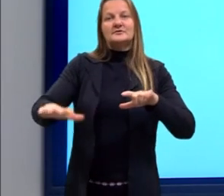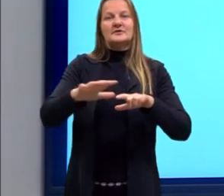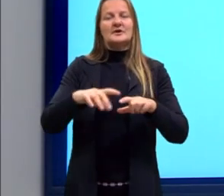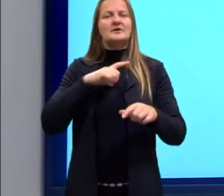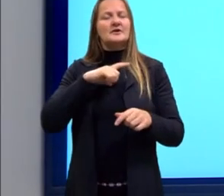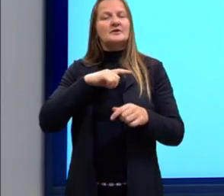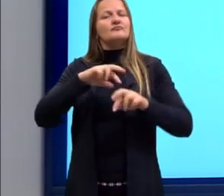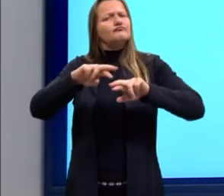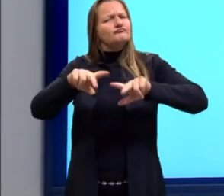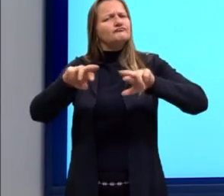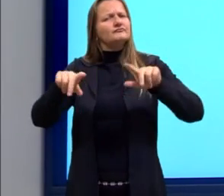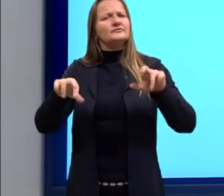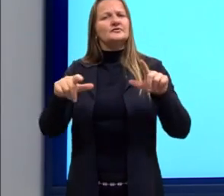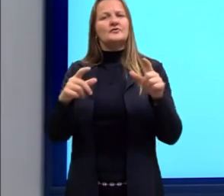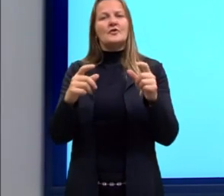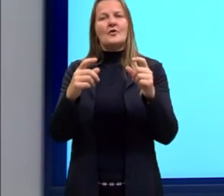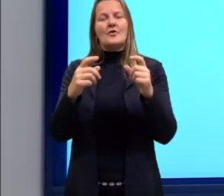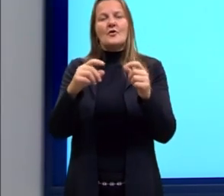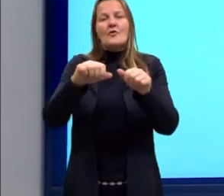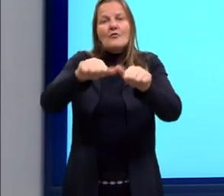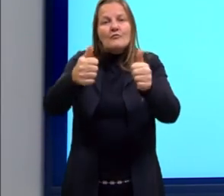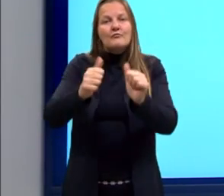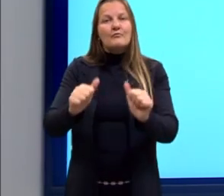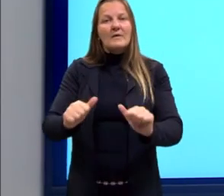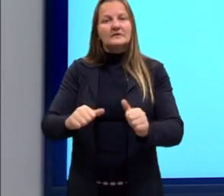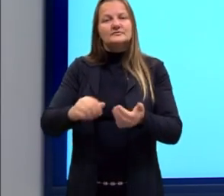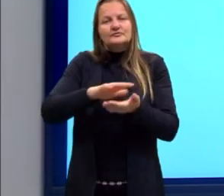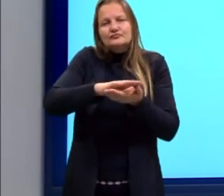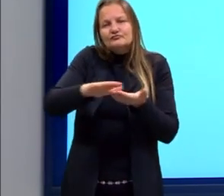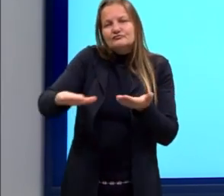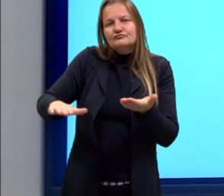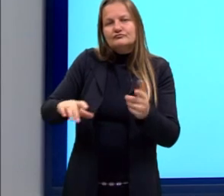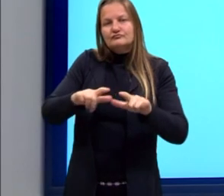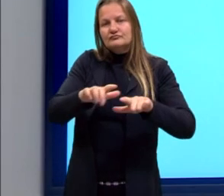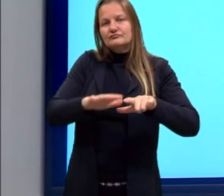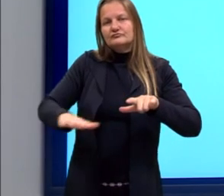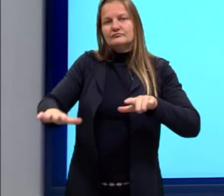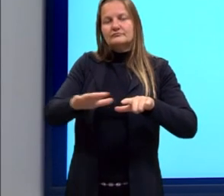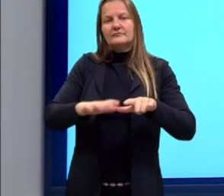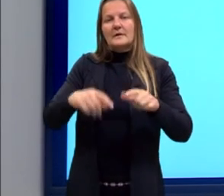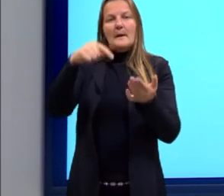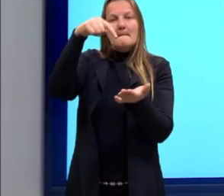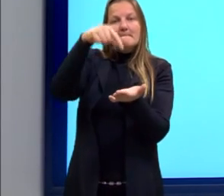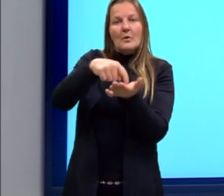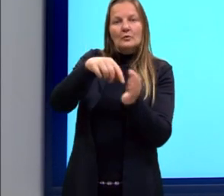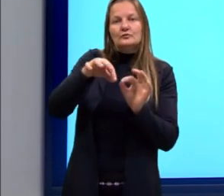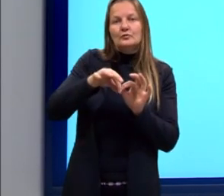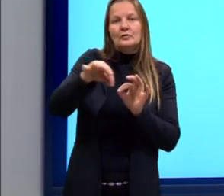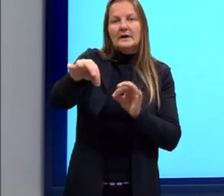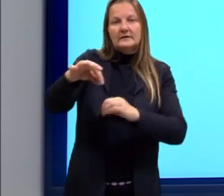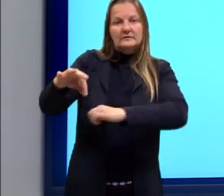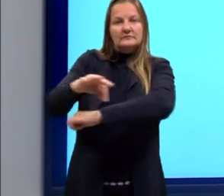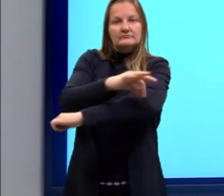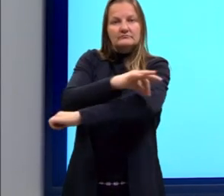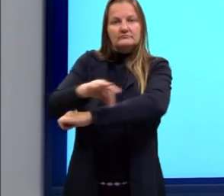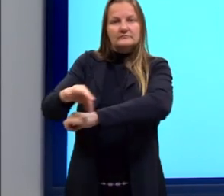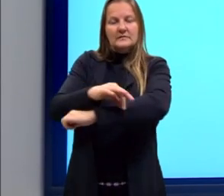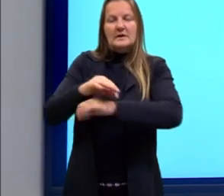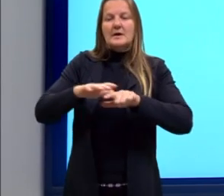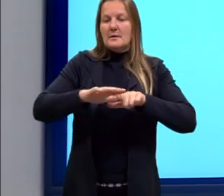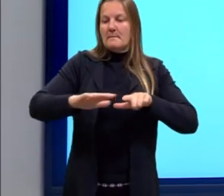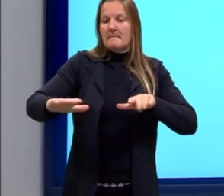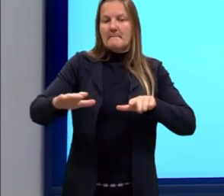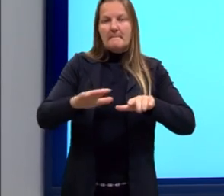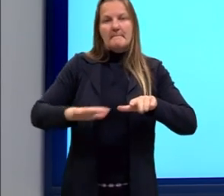estuda as figuras planas iniciando-se nos conceitos primitivos de ponto reta e plano e